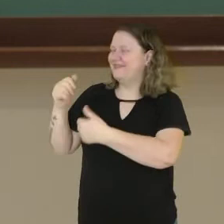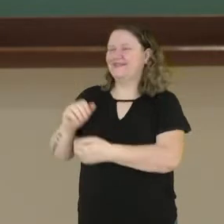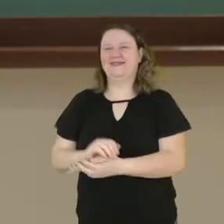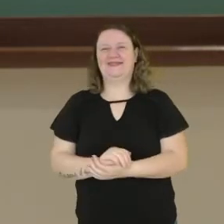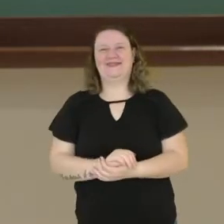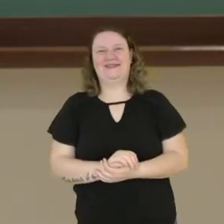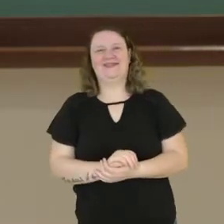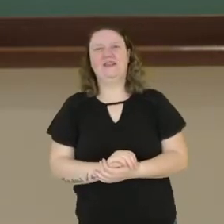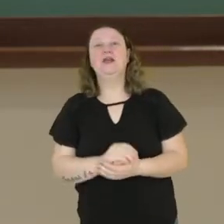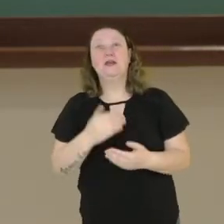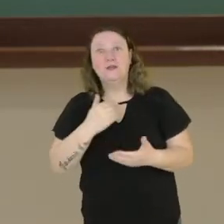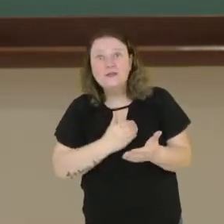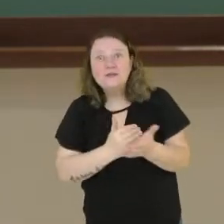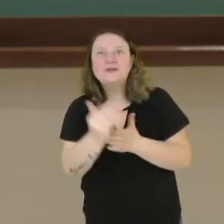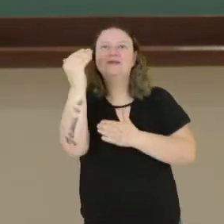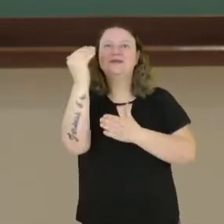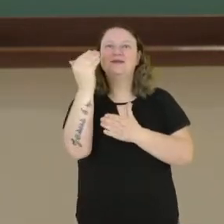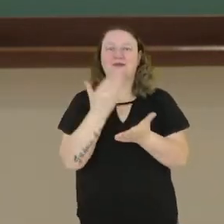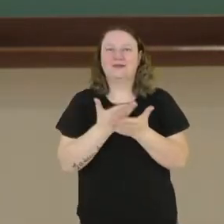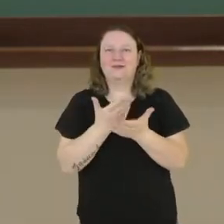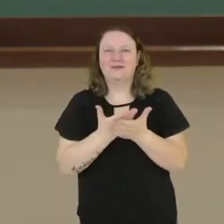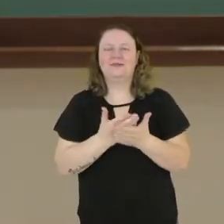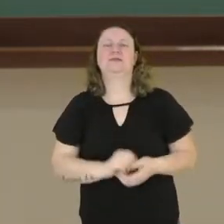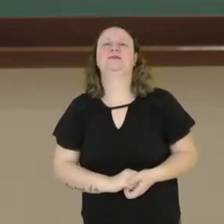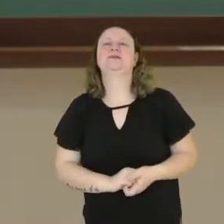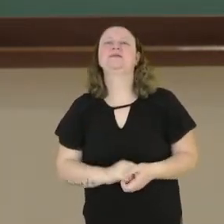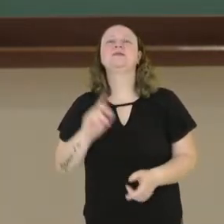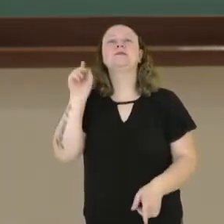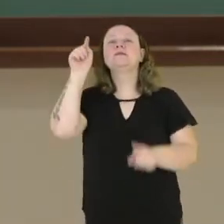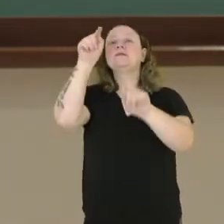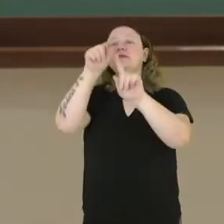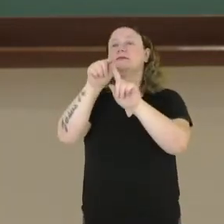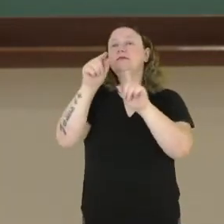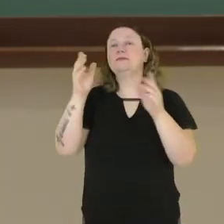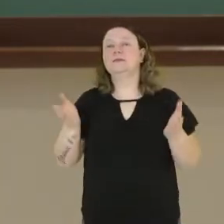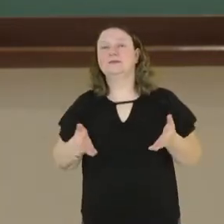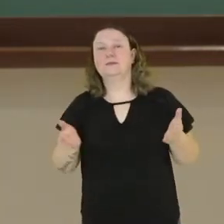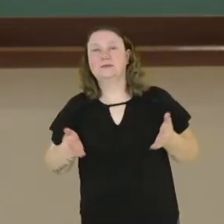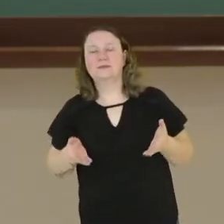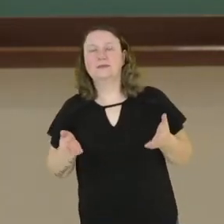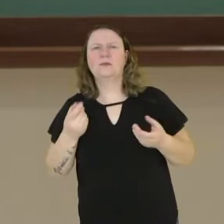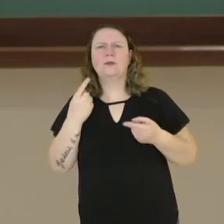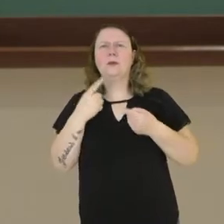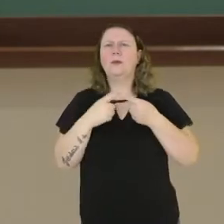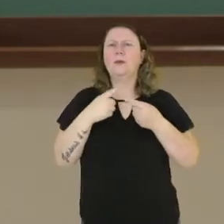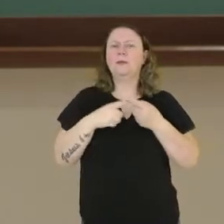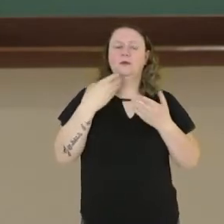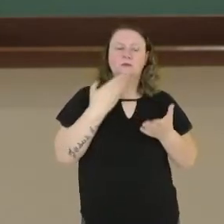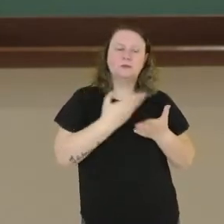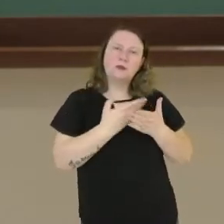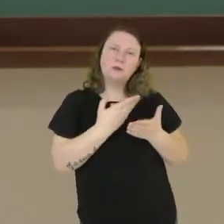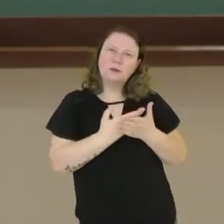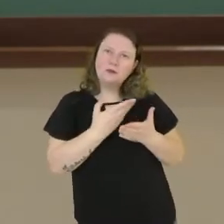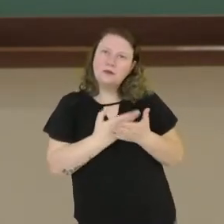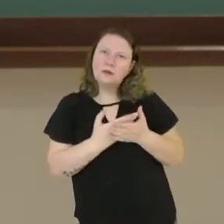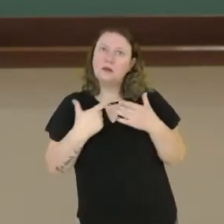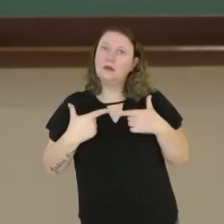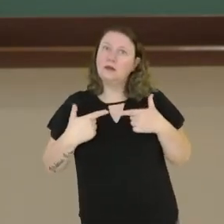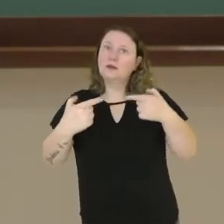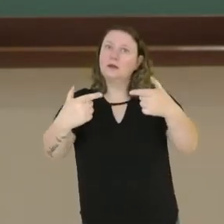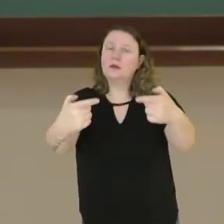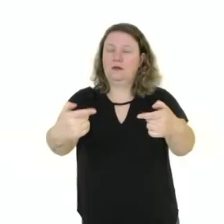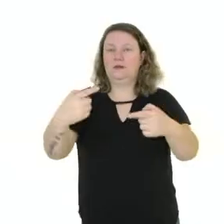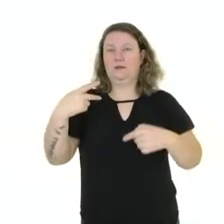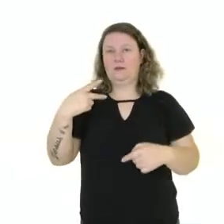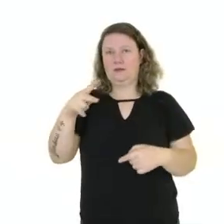E vamos começar? A gente começa vendo qual é o nosso objetivo. Por que a gente está estudando sobre a Guerra do Paraguai?